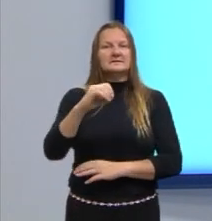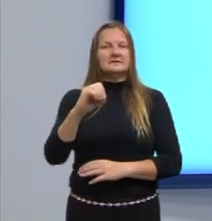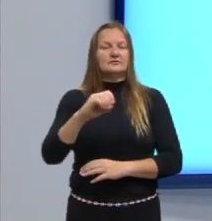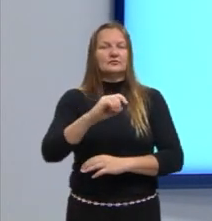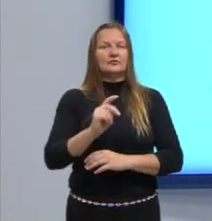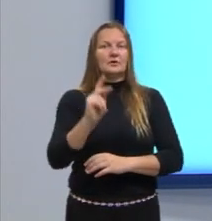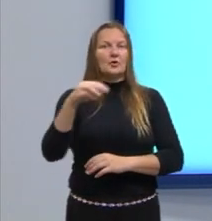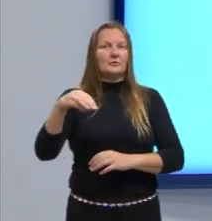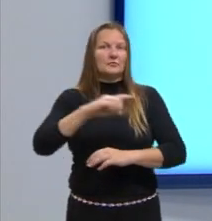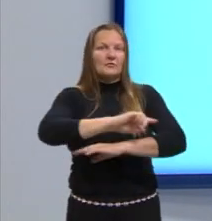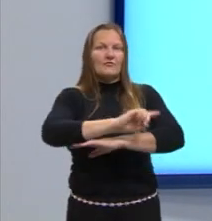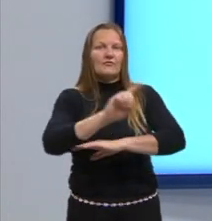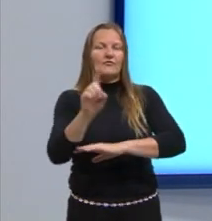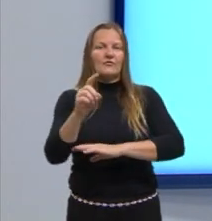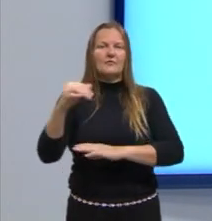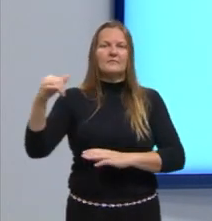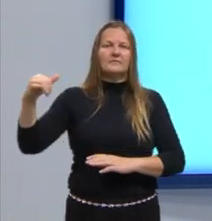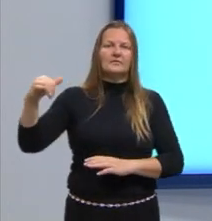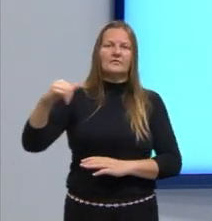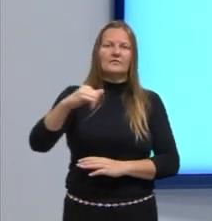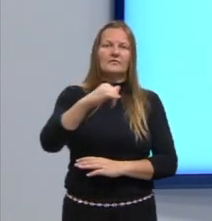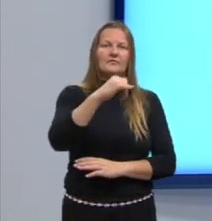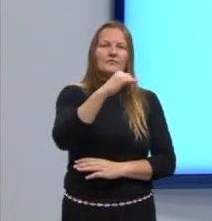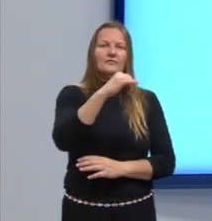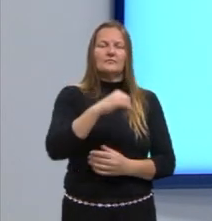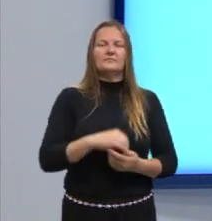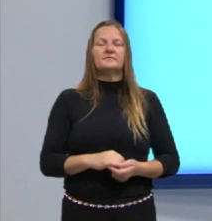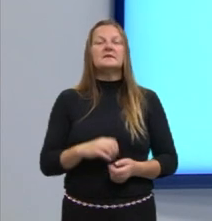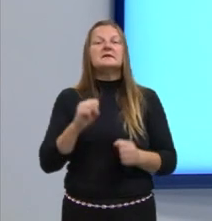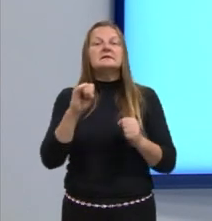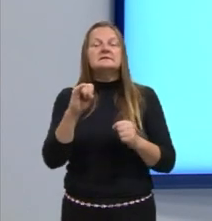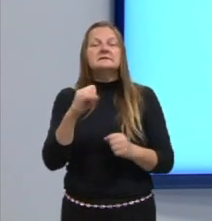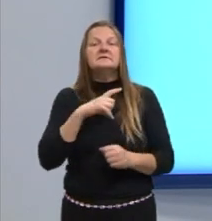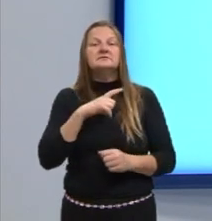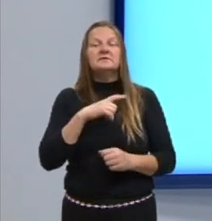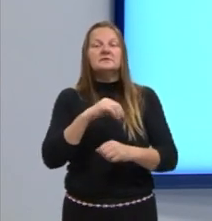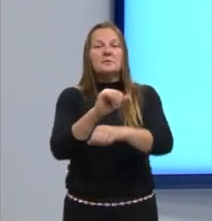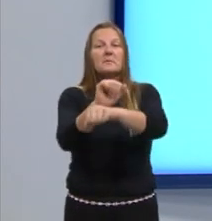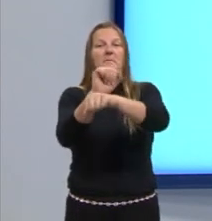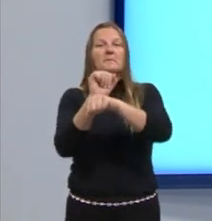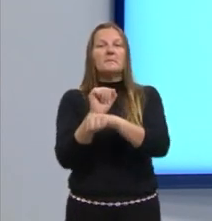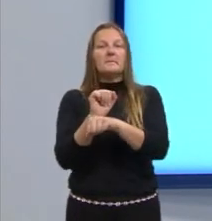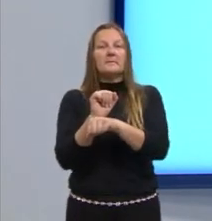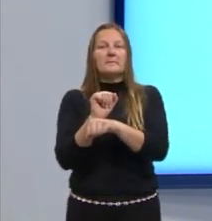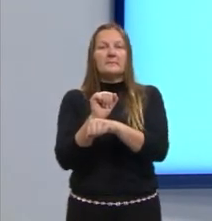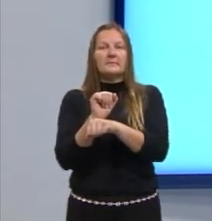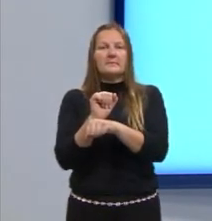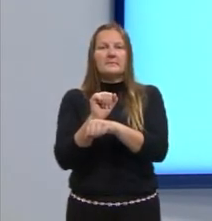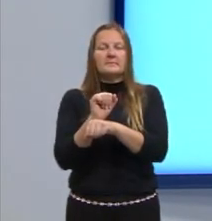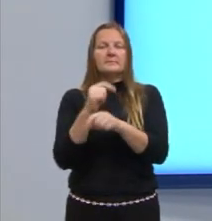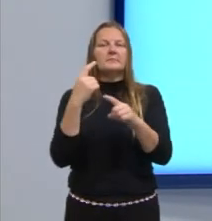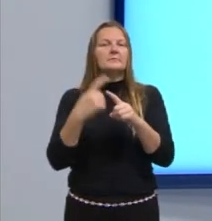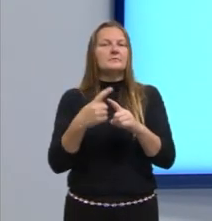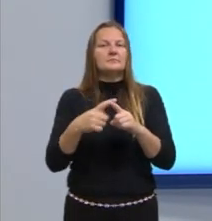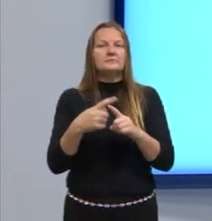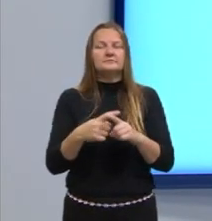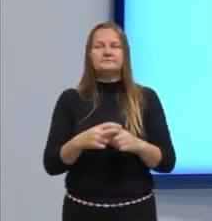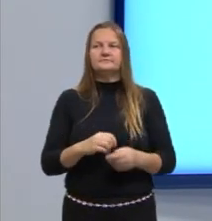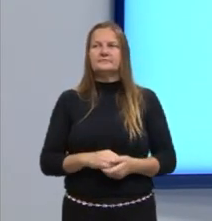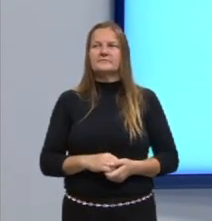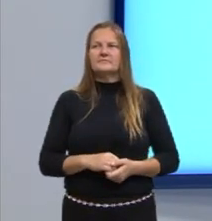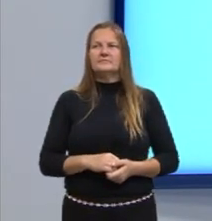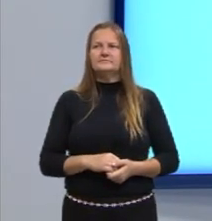ele oscila da mesma forma se o avião tivesse parado porque porque Digamos que